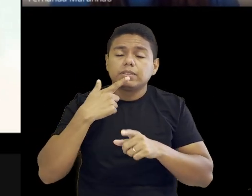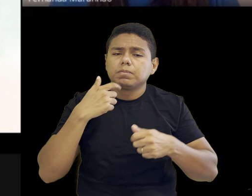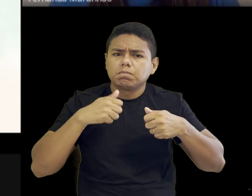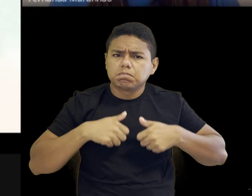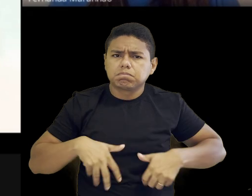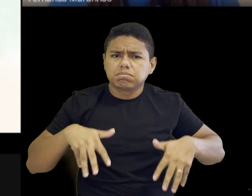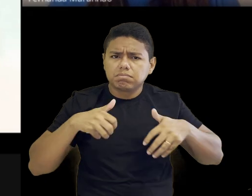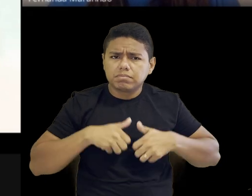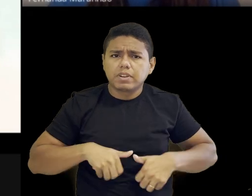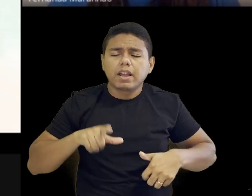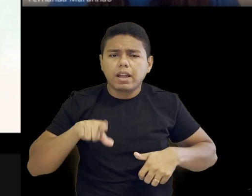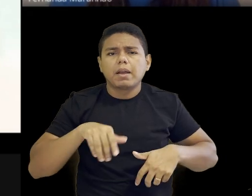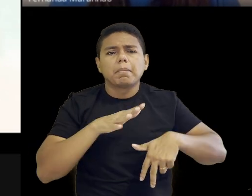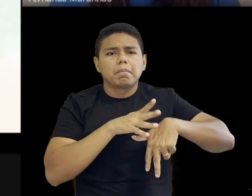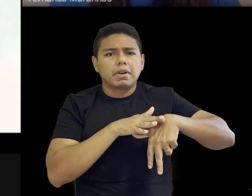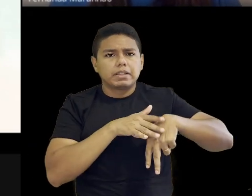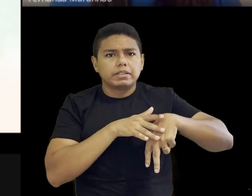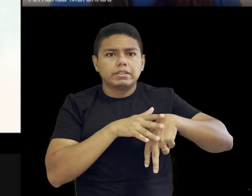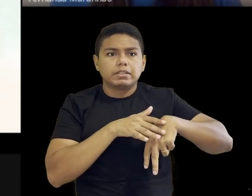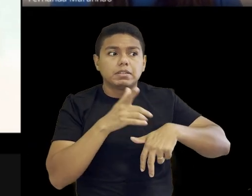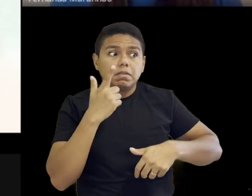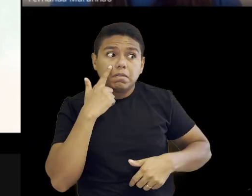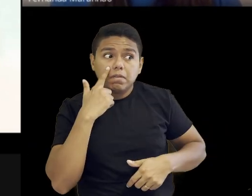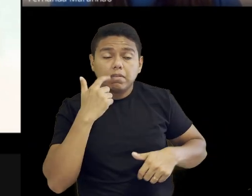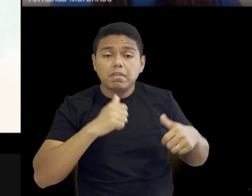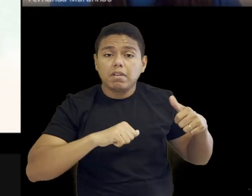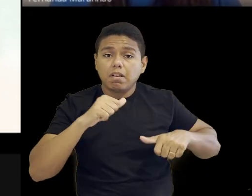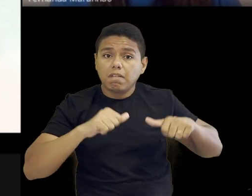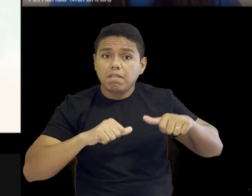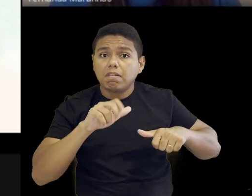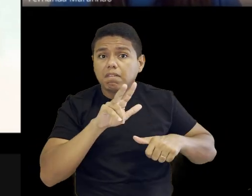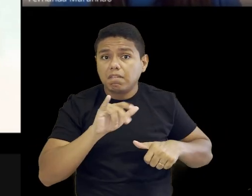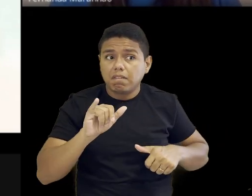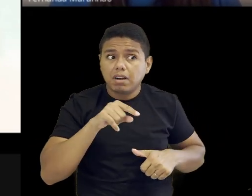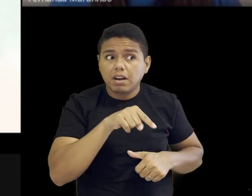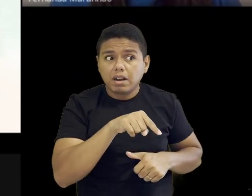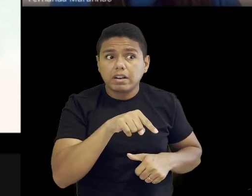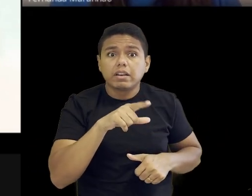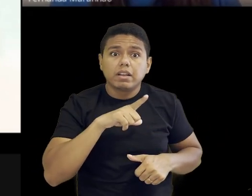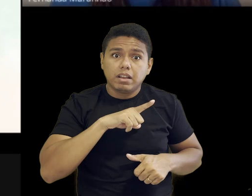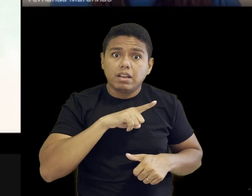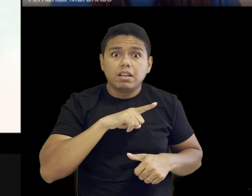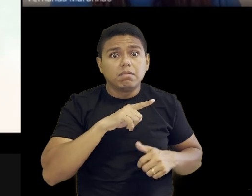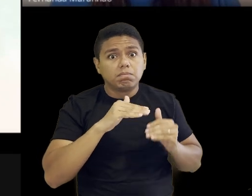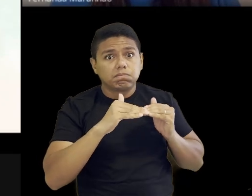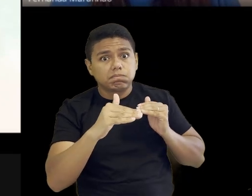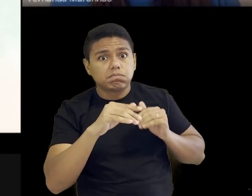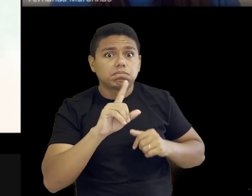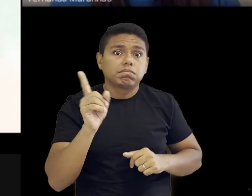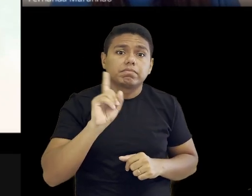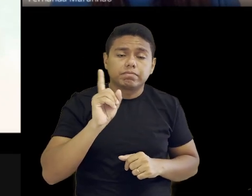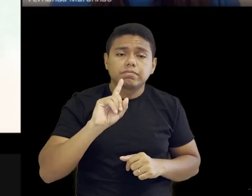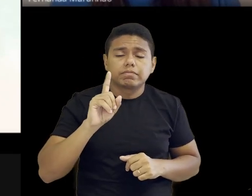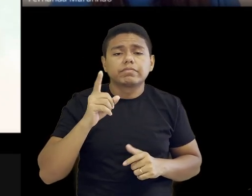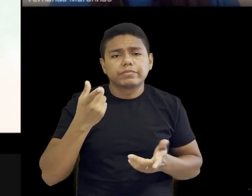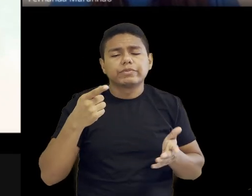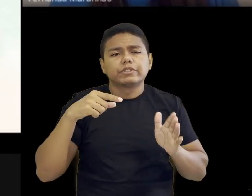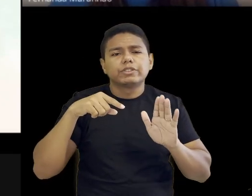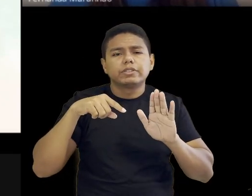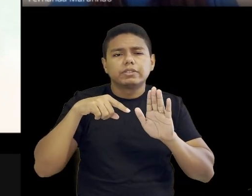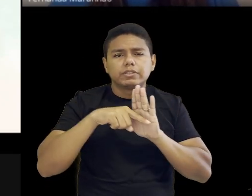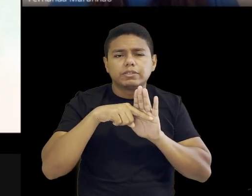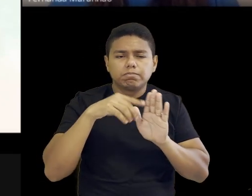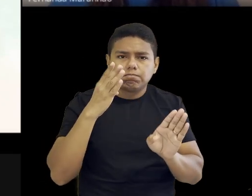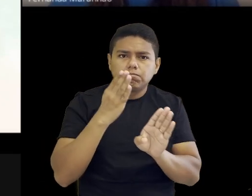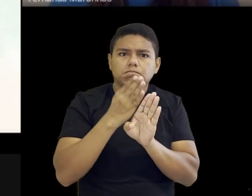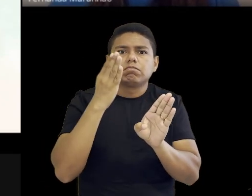e sangramento, é um paciente com suspeita de gravidez ectópica até que se prove o contrário. E o diagnóstico, de fato,